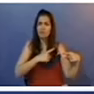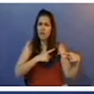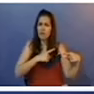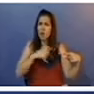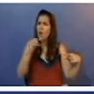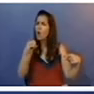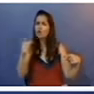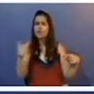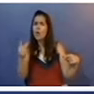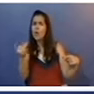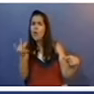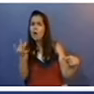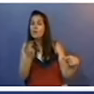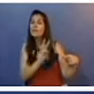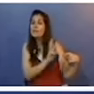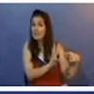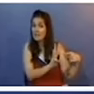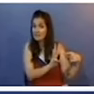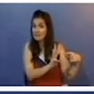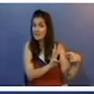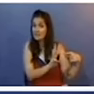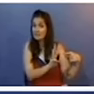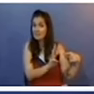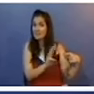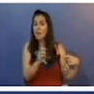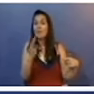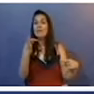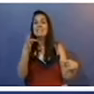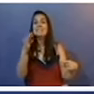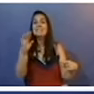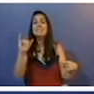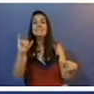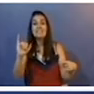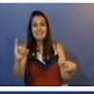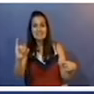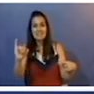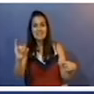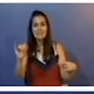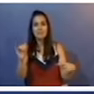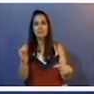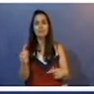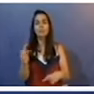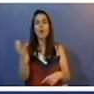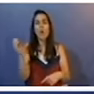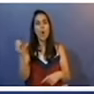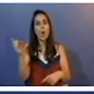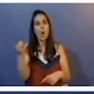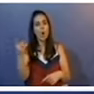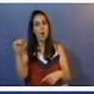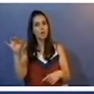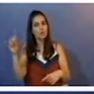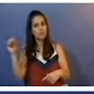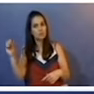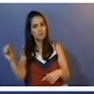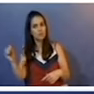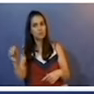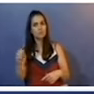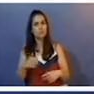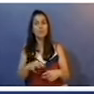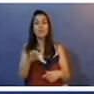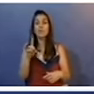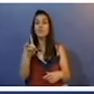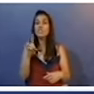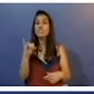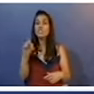fica trióxido de di, né, porque eu tenho 2 nitrogênios, dinitrogênio. No